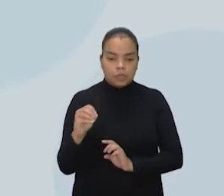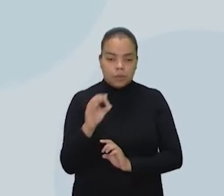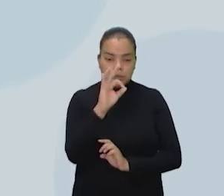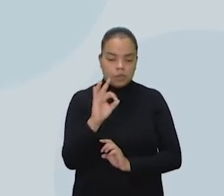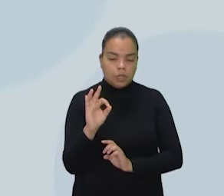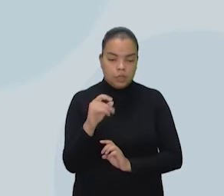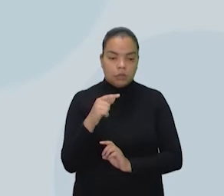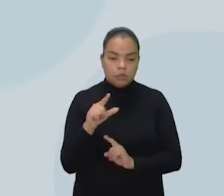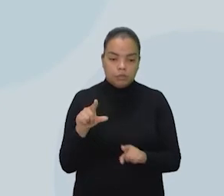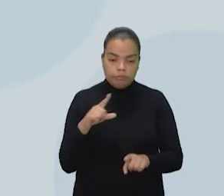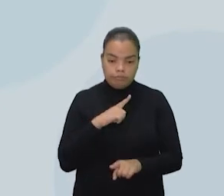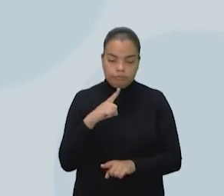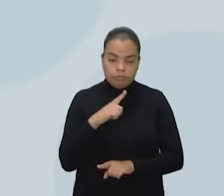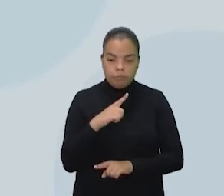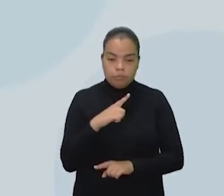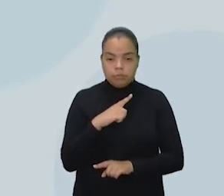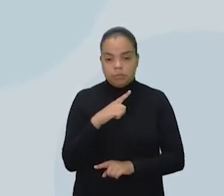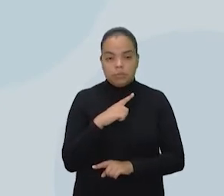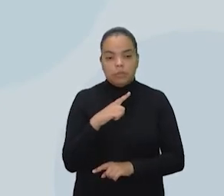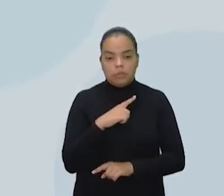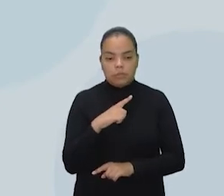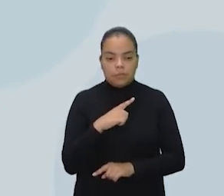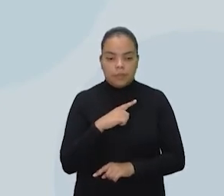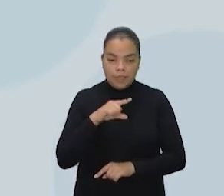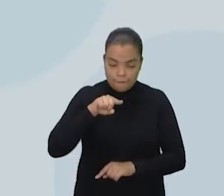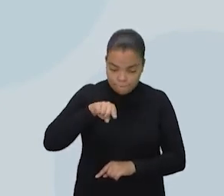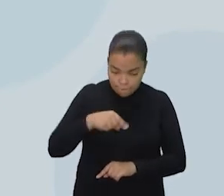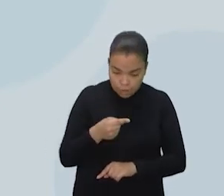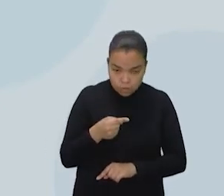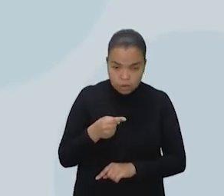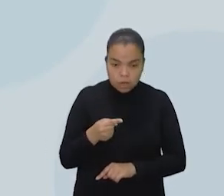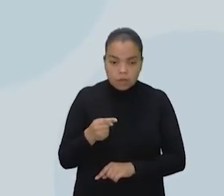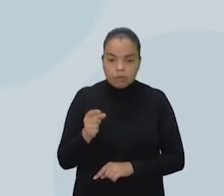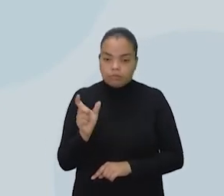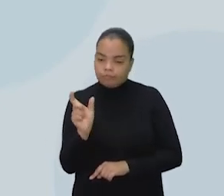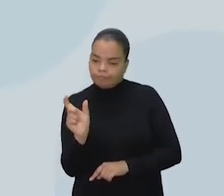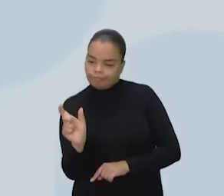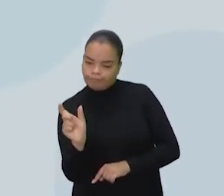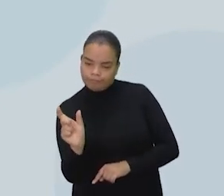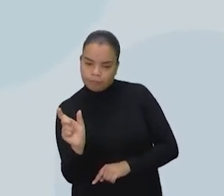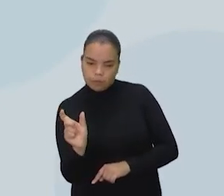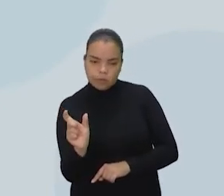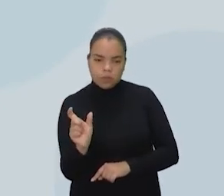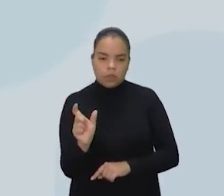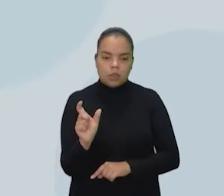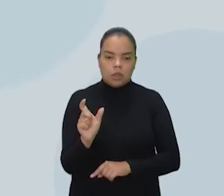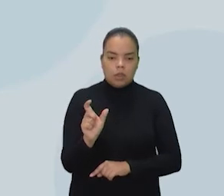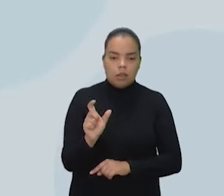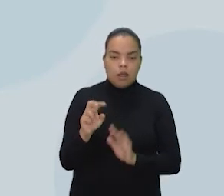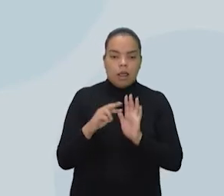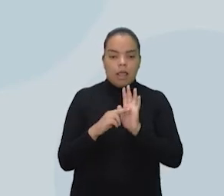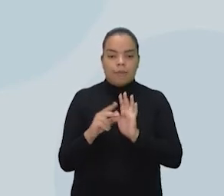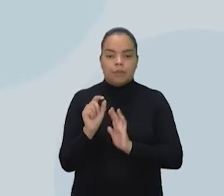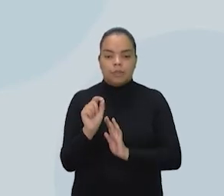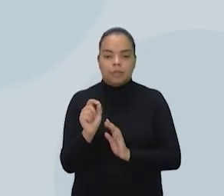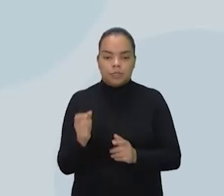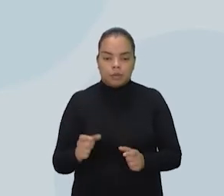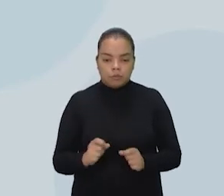tem. E a parte de vírgula, que é a parte decimal, vai representar o seu aumento. Se por um acaso tivesse